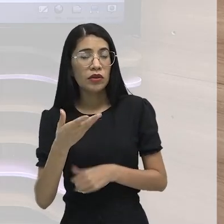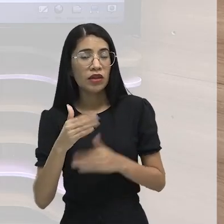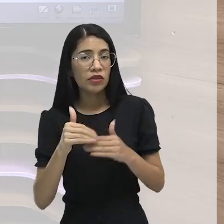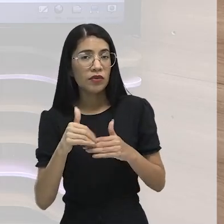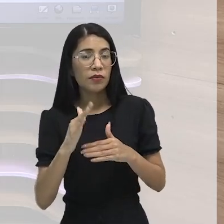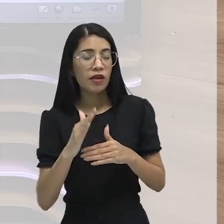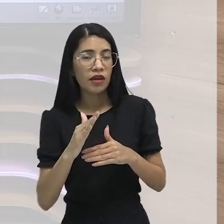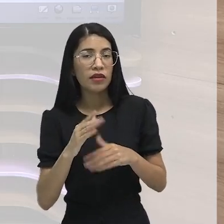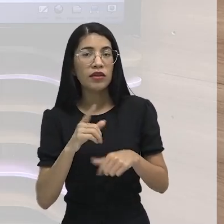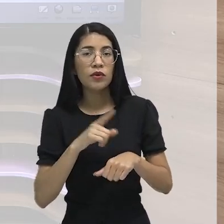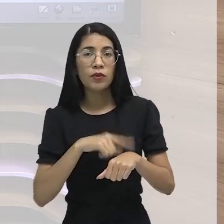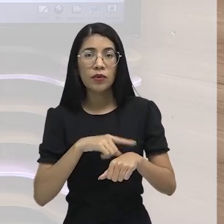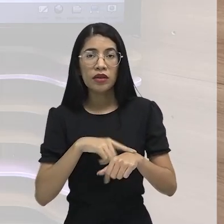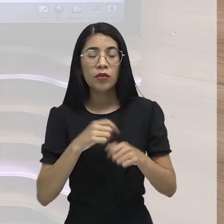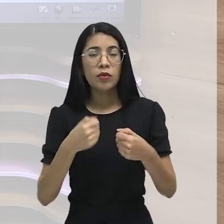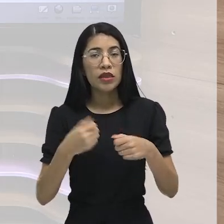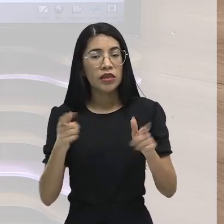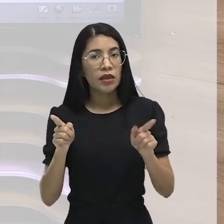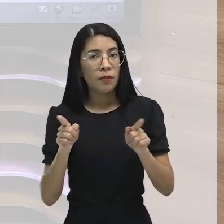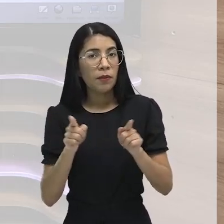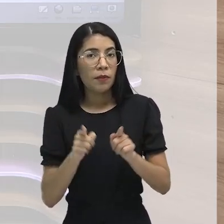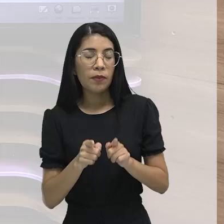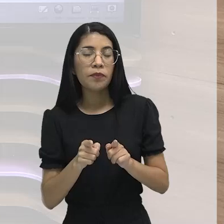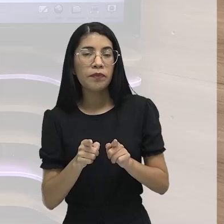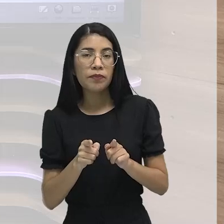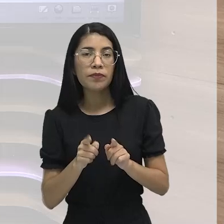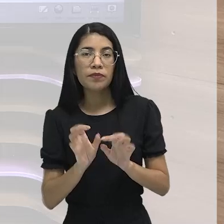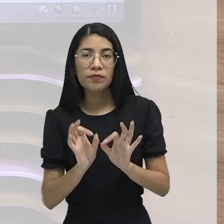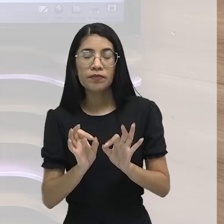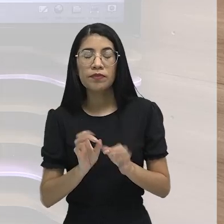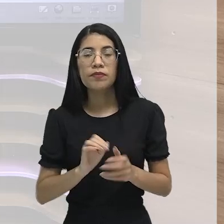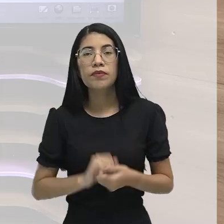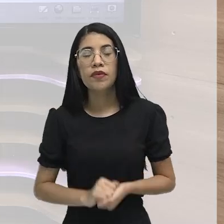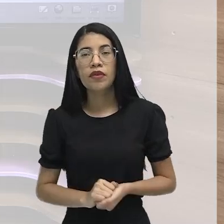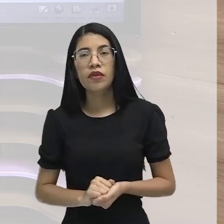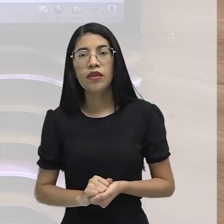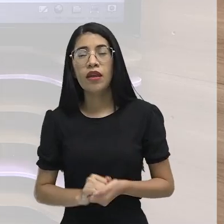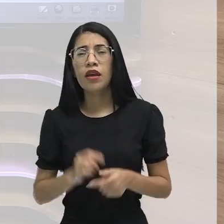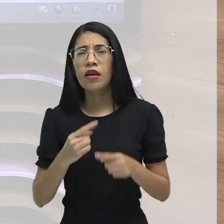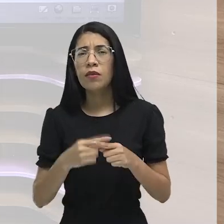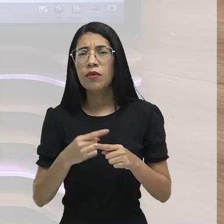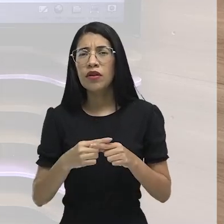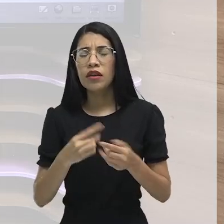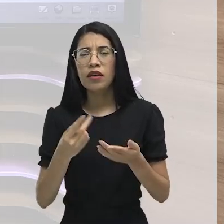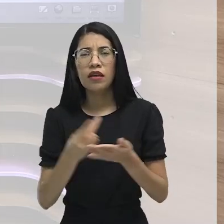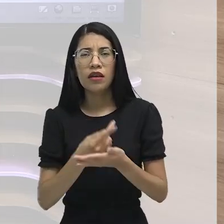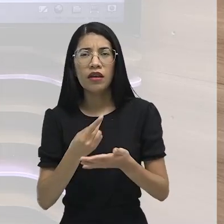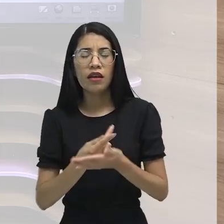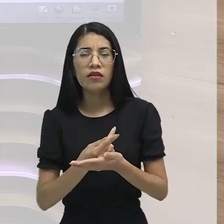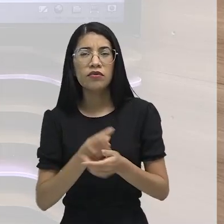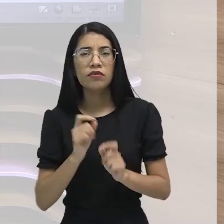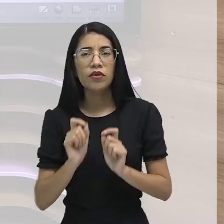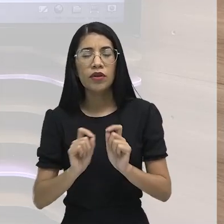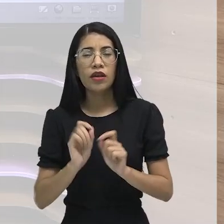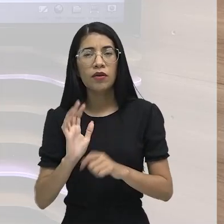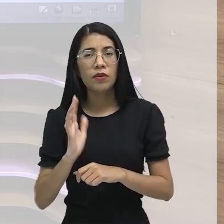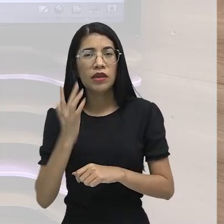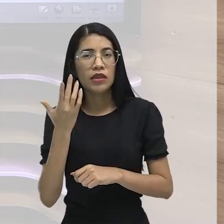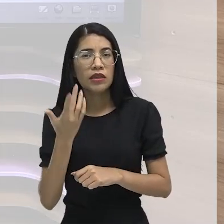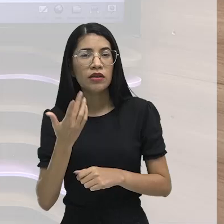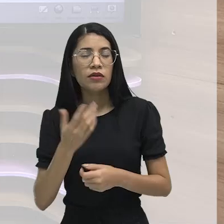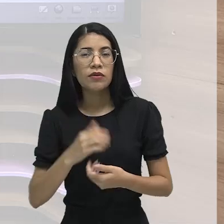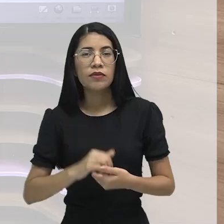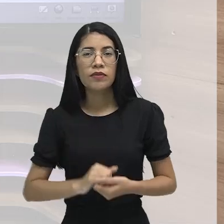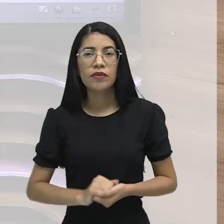velocidade, o tempo ele tem que diminuir e não aumentar, né? E por que deu errado aqui? Por que deu